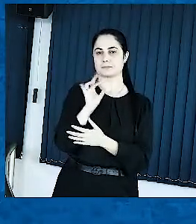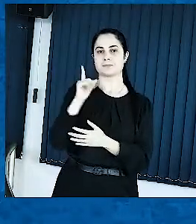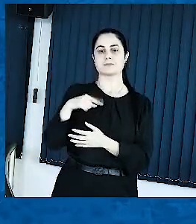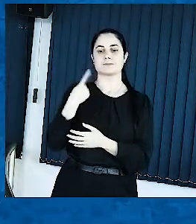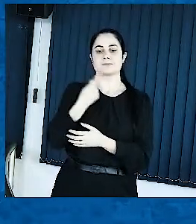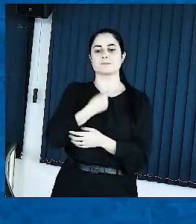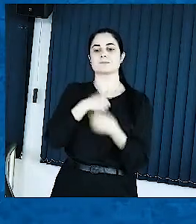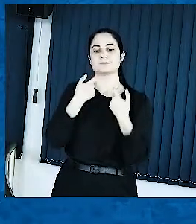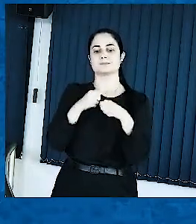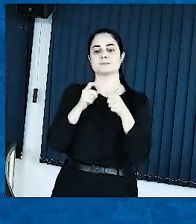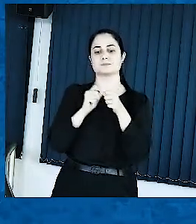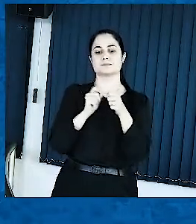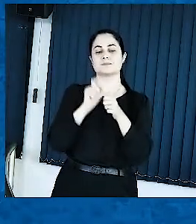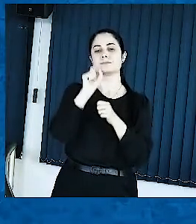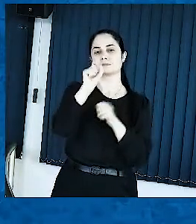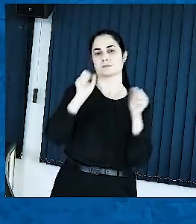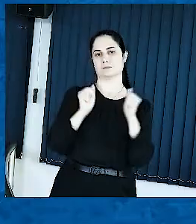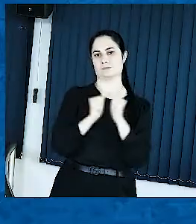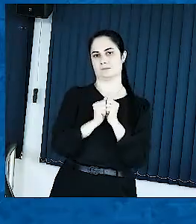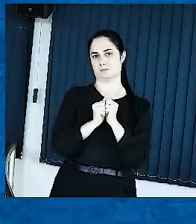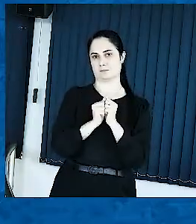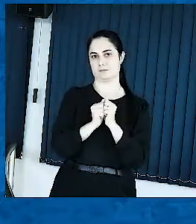o que a gente precisa construir junto?